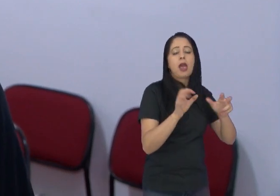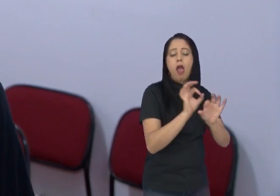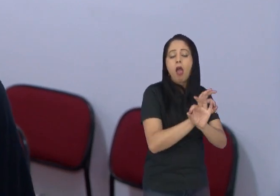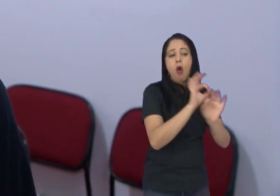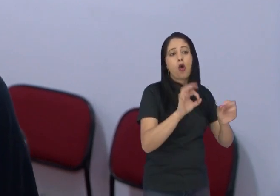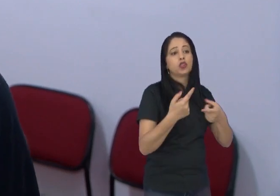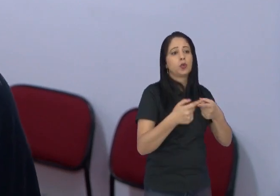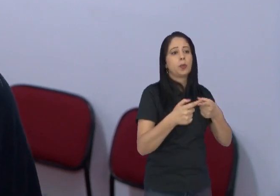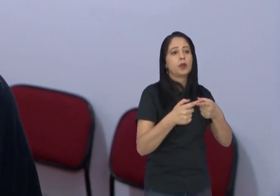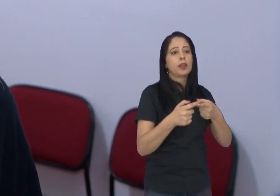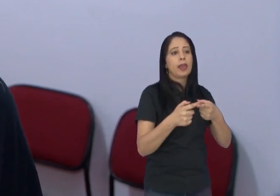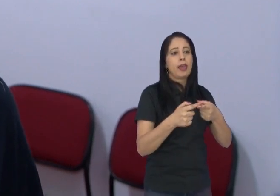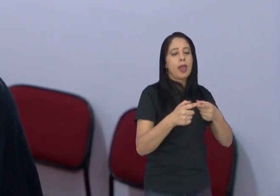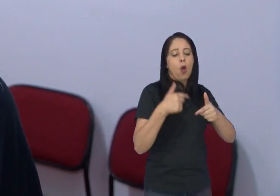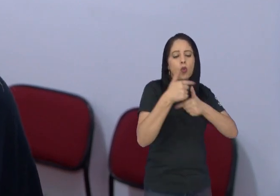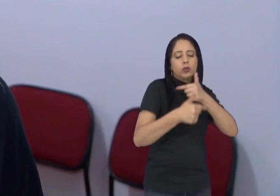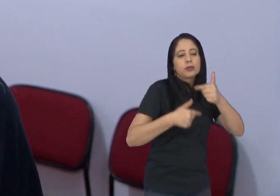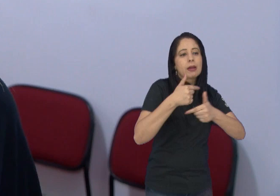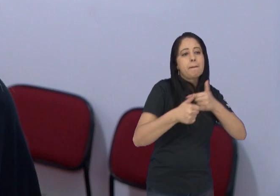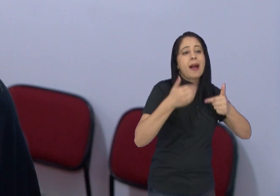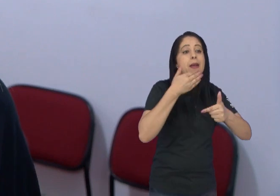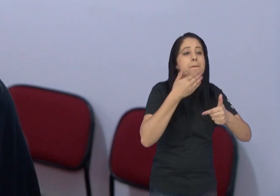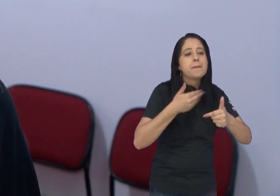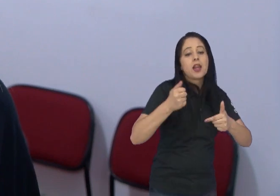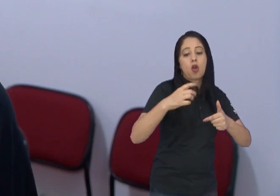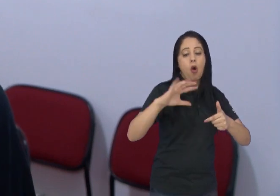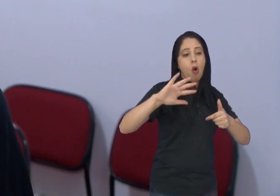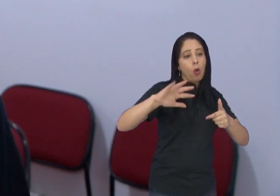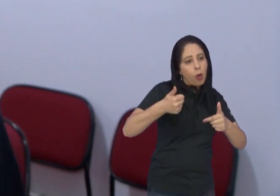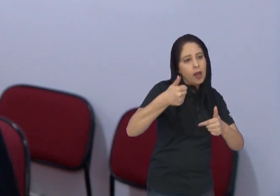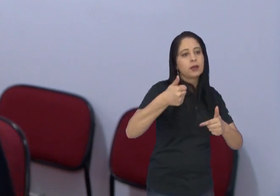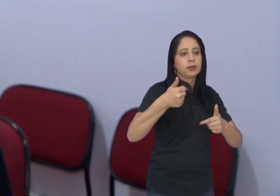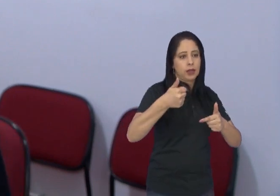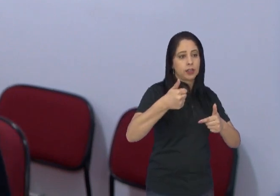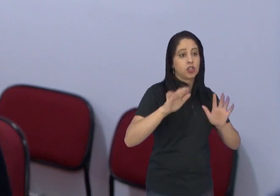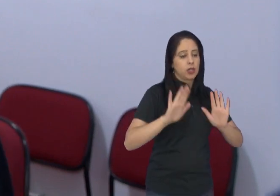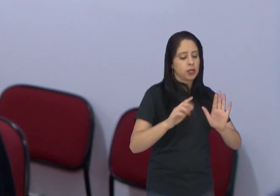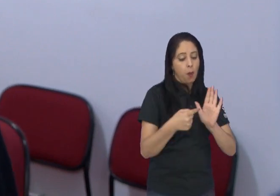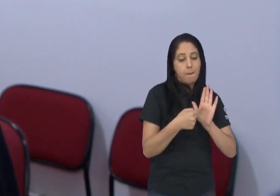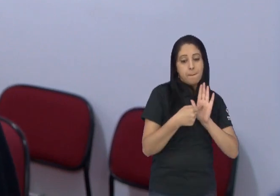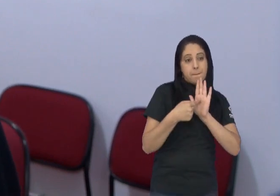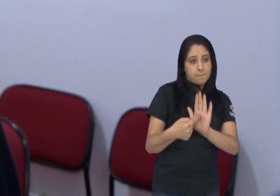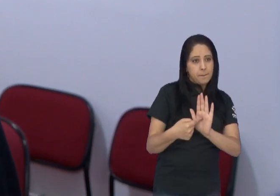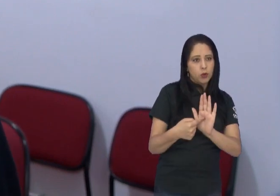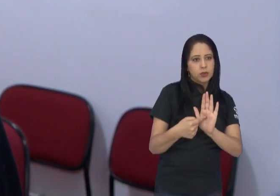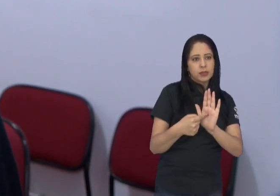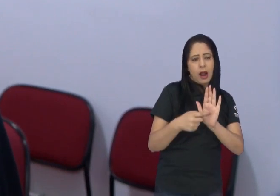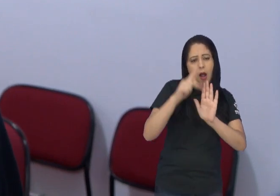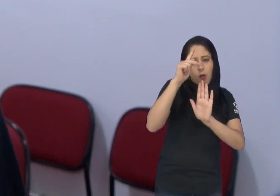nossas ações. Então, apresentar o plano decenal aos vereadores